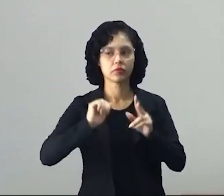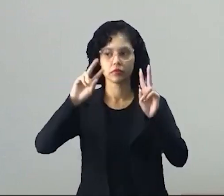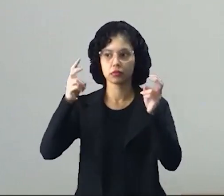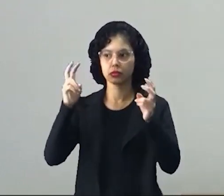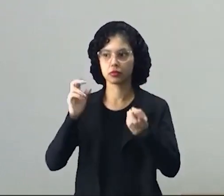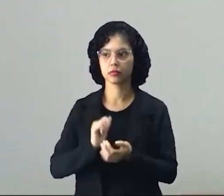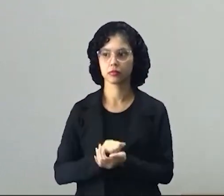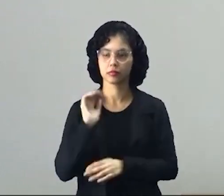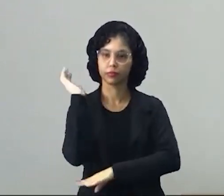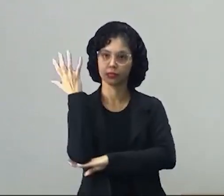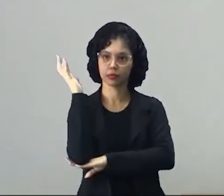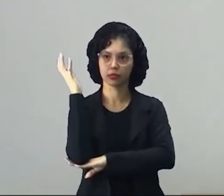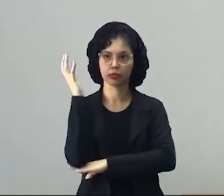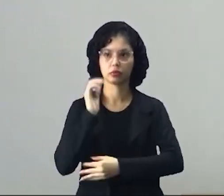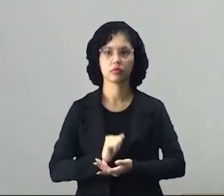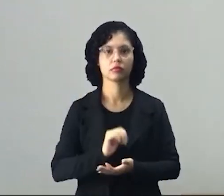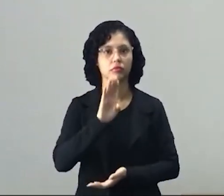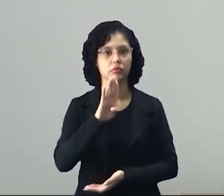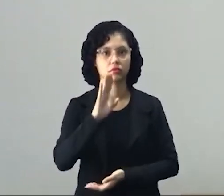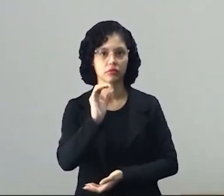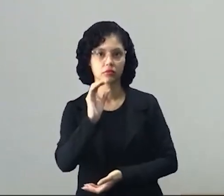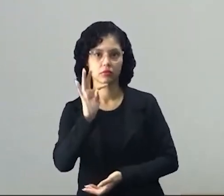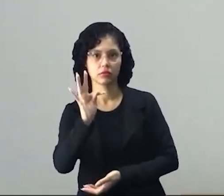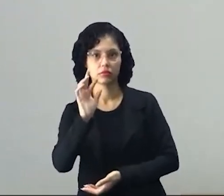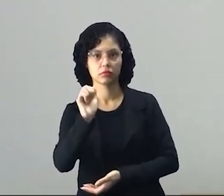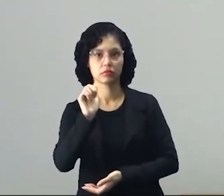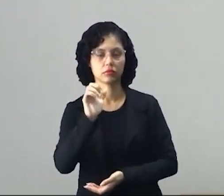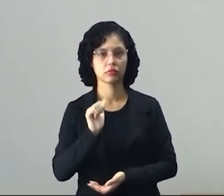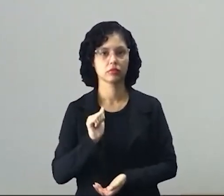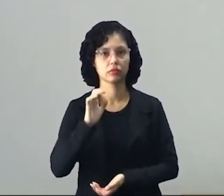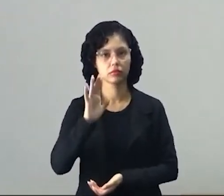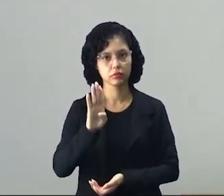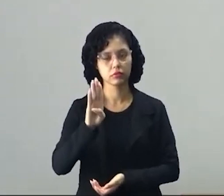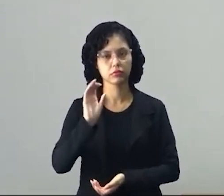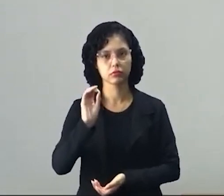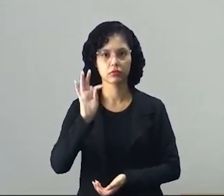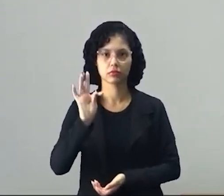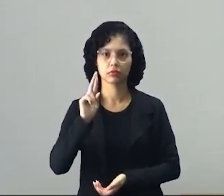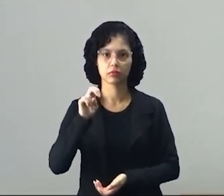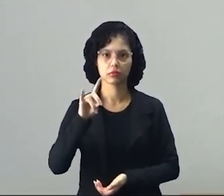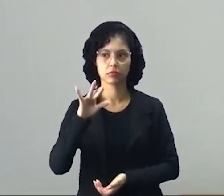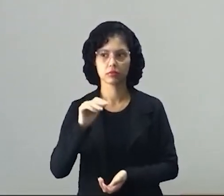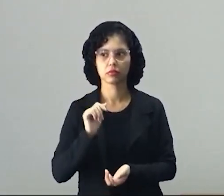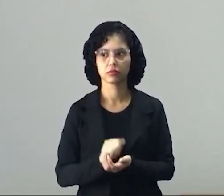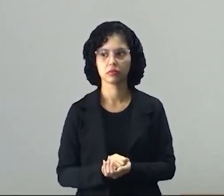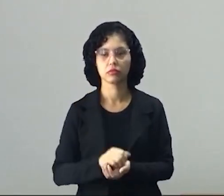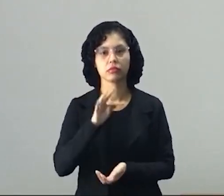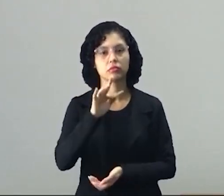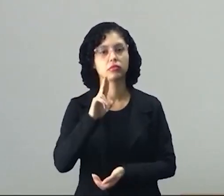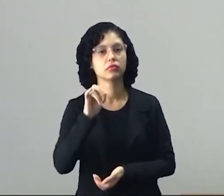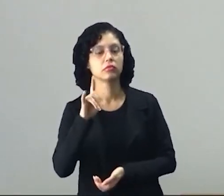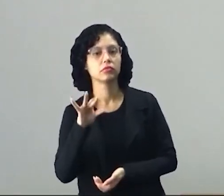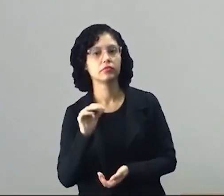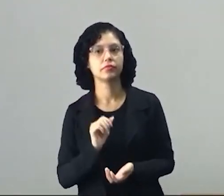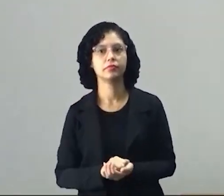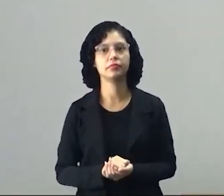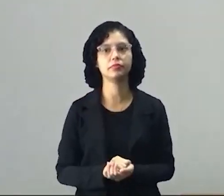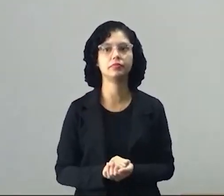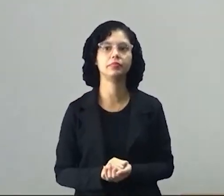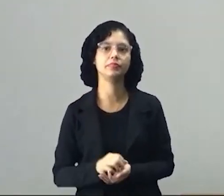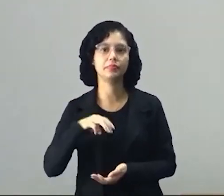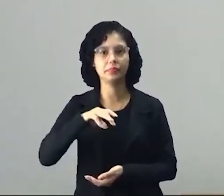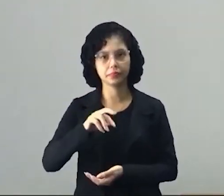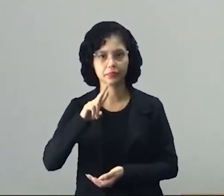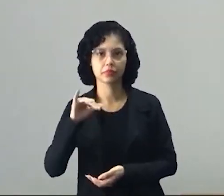o conteúdo das plantas, né? Então, sobre o reino das plantas. E a gente tem outros reinos, como o reino fungi, o reino monero